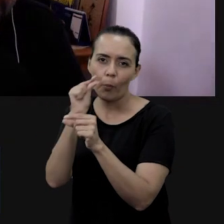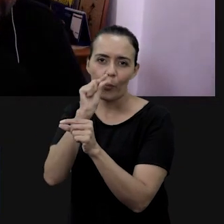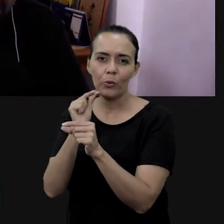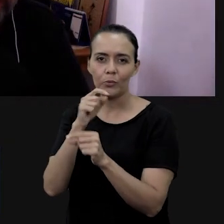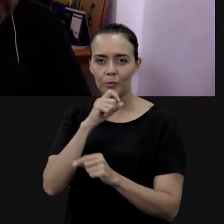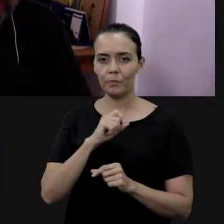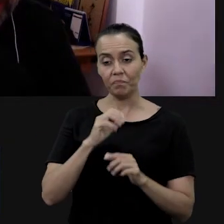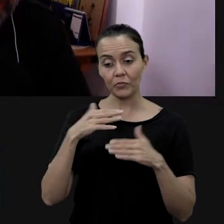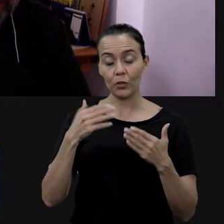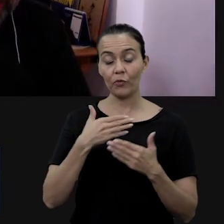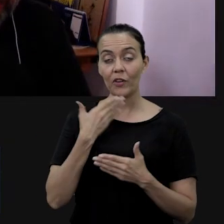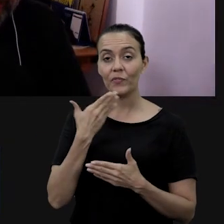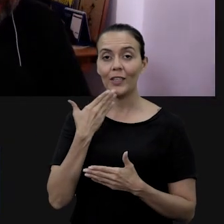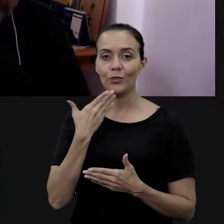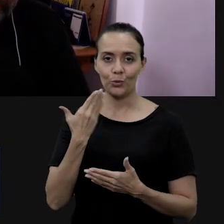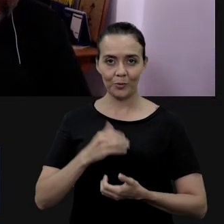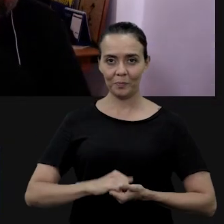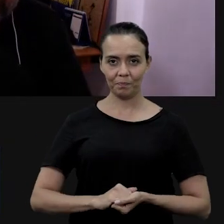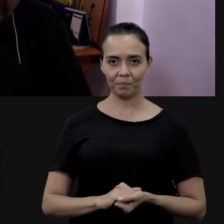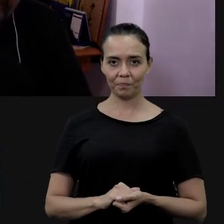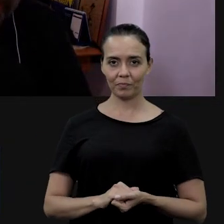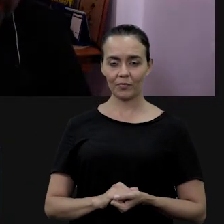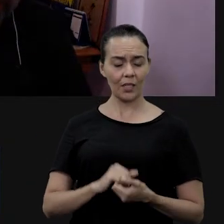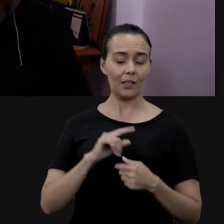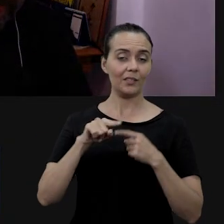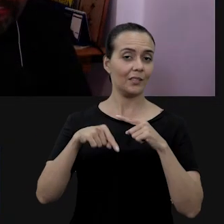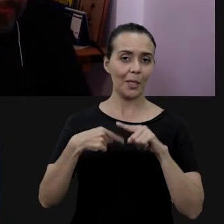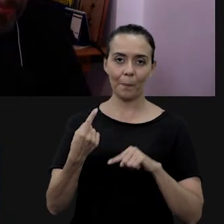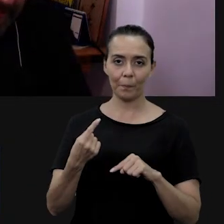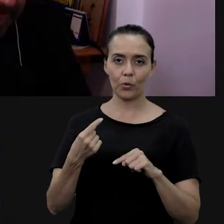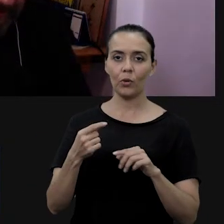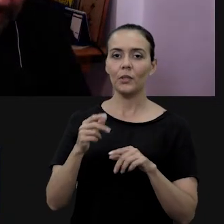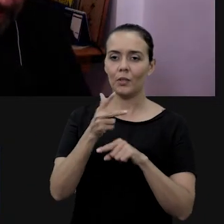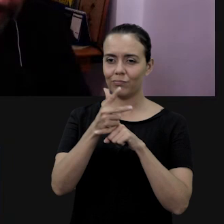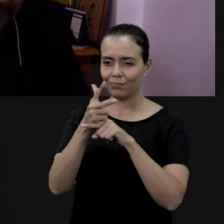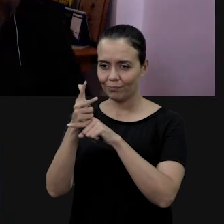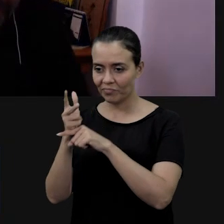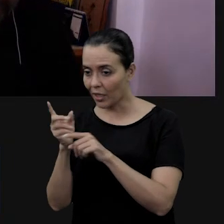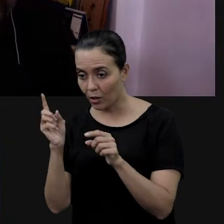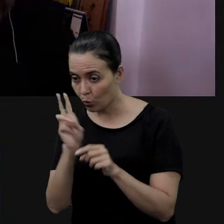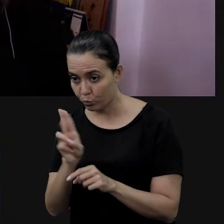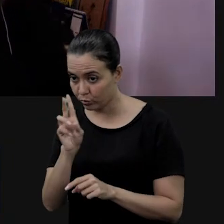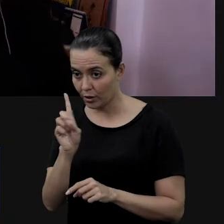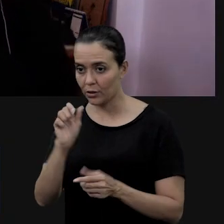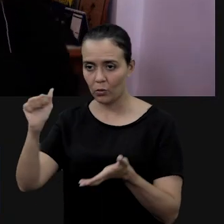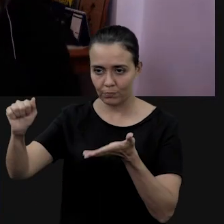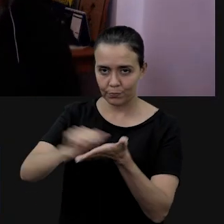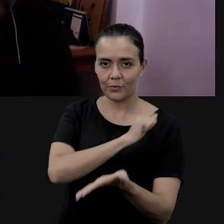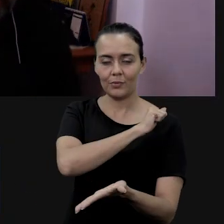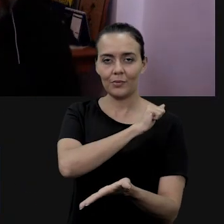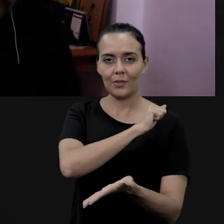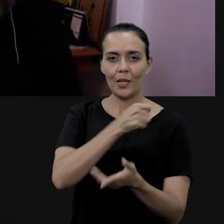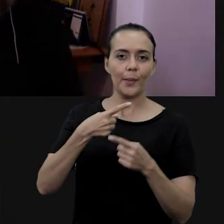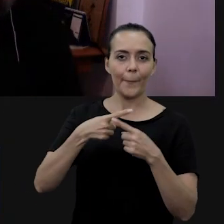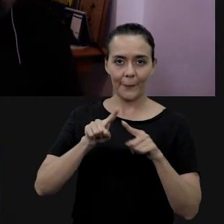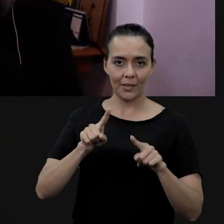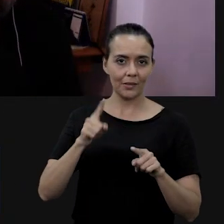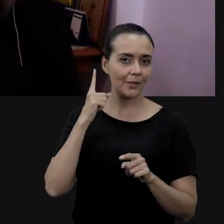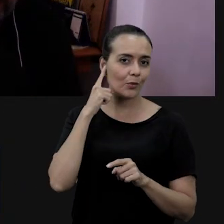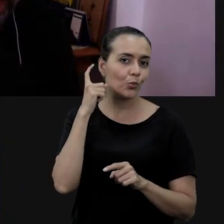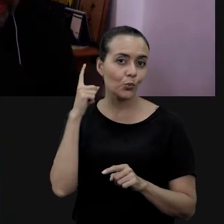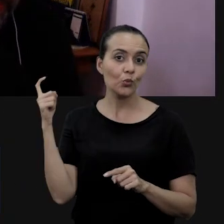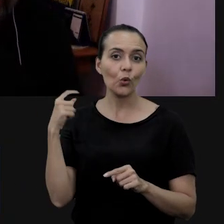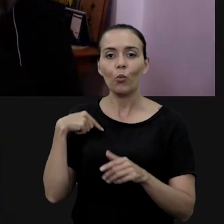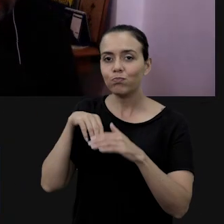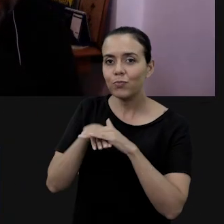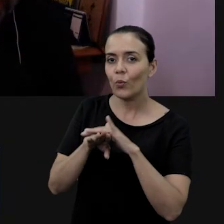depois de editar, a turma da imagem, os editores acabam apagando esse material bruto ali, ou